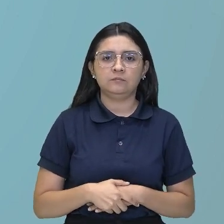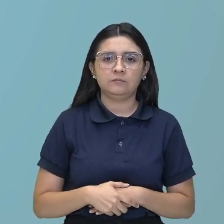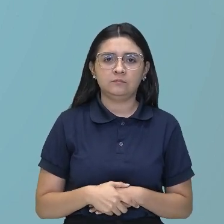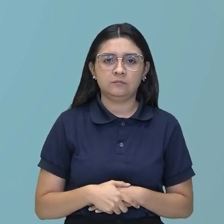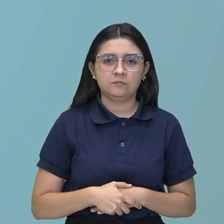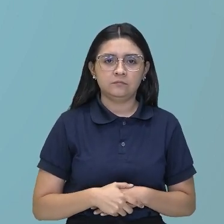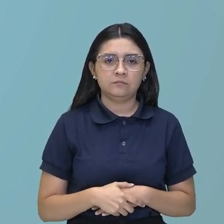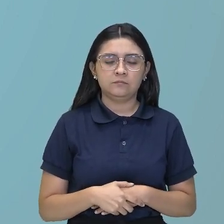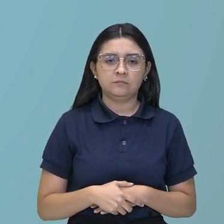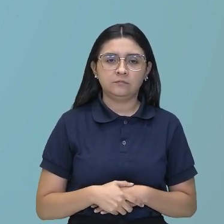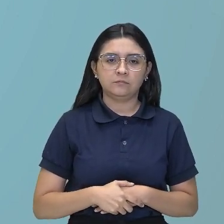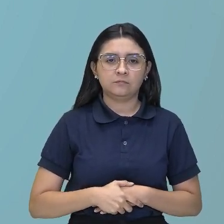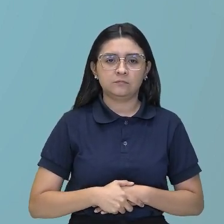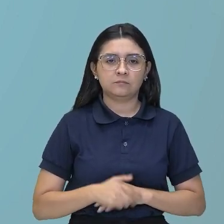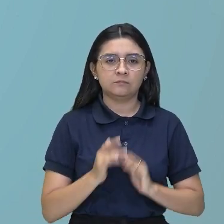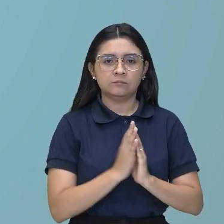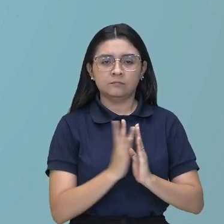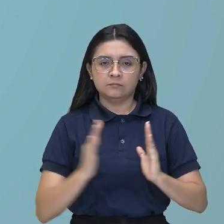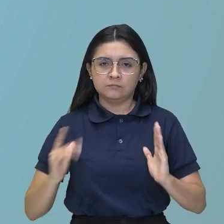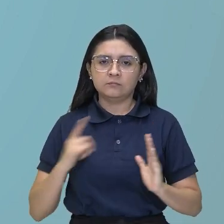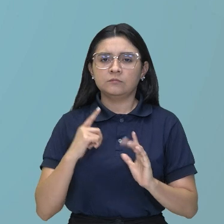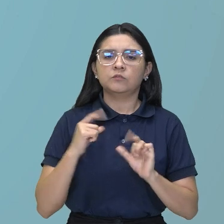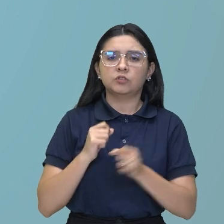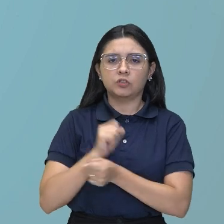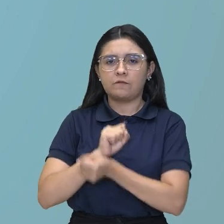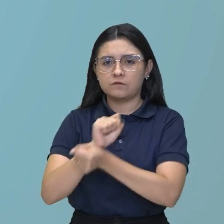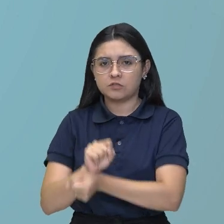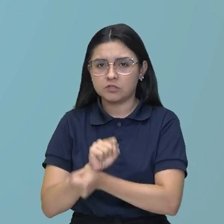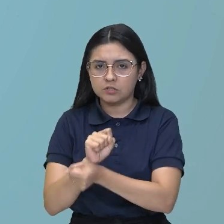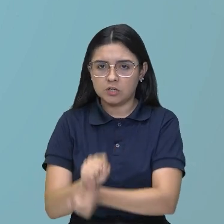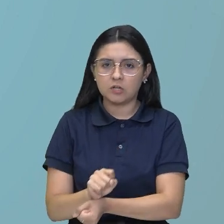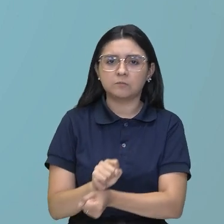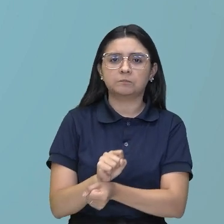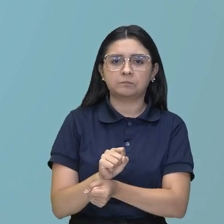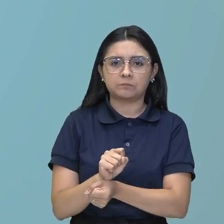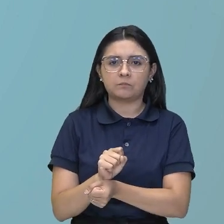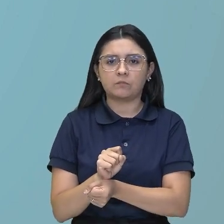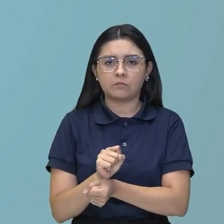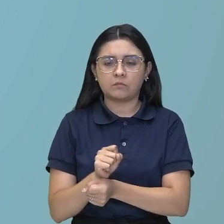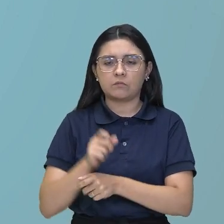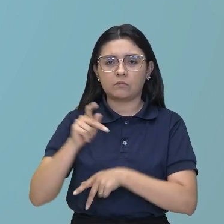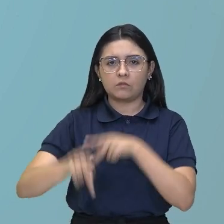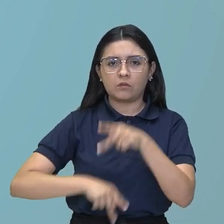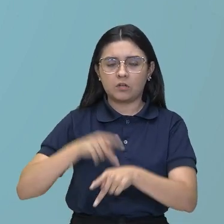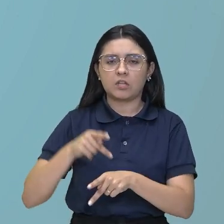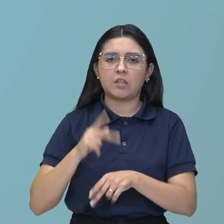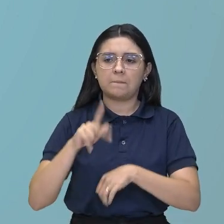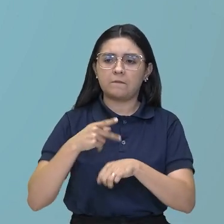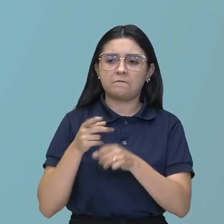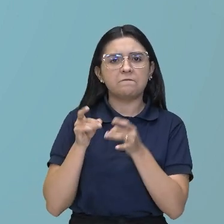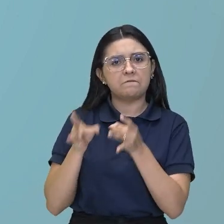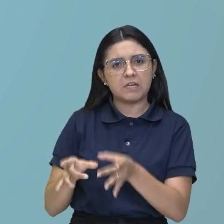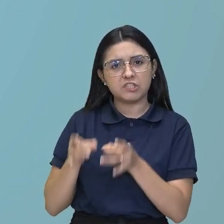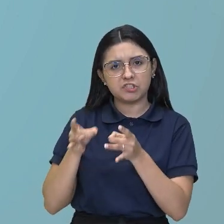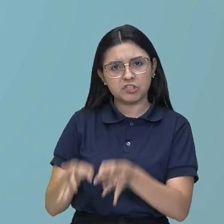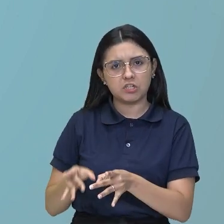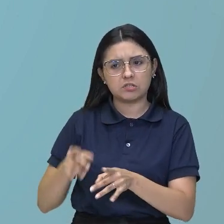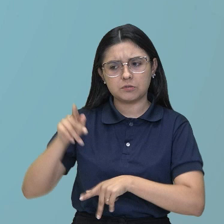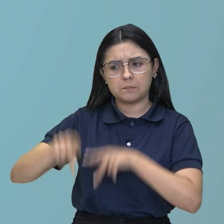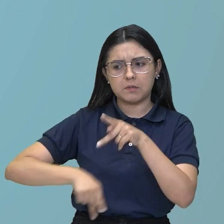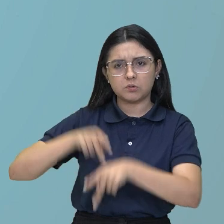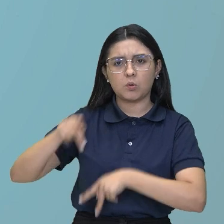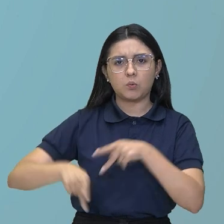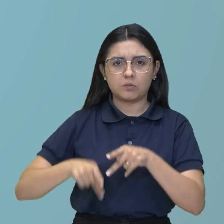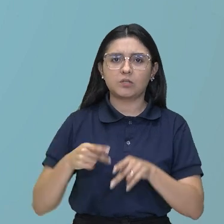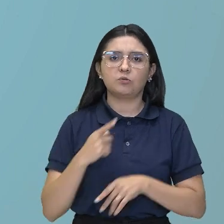escravização, sequestro desses negros na África e vender esses negros escravizados era muito lucrativo.